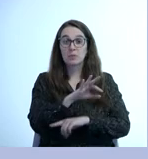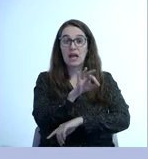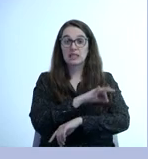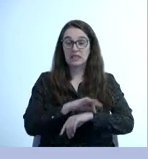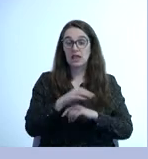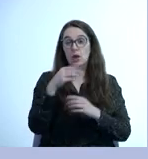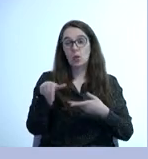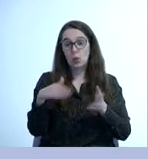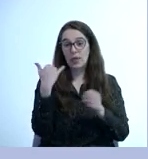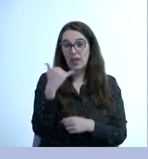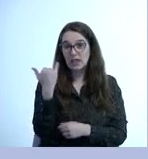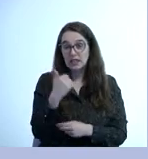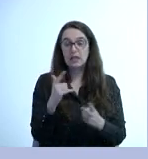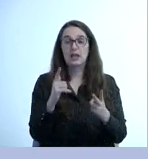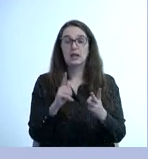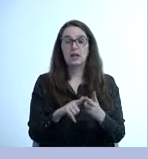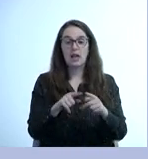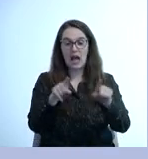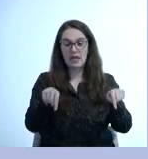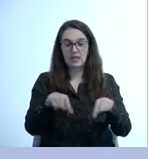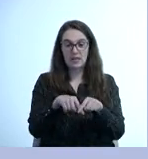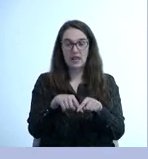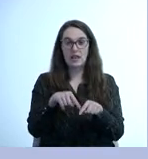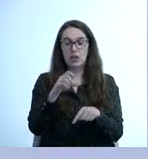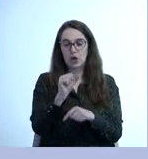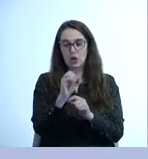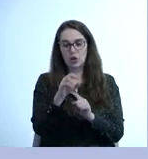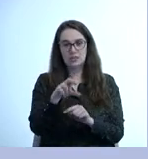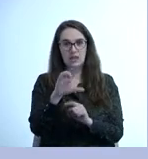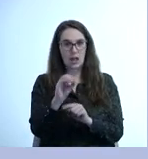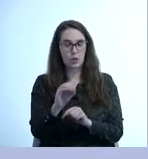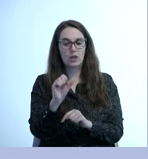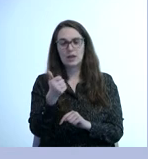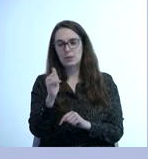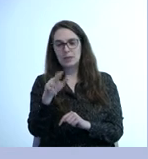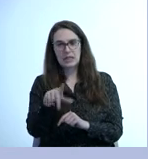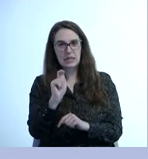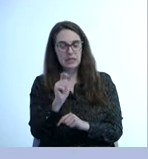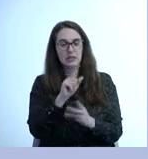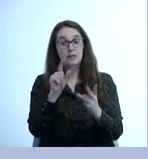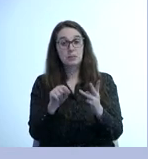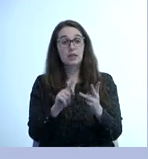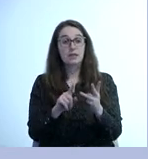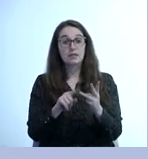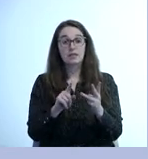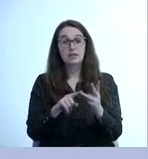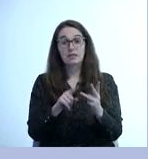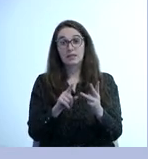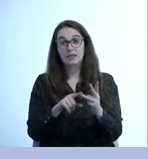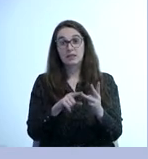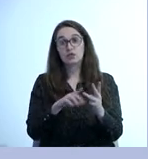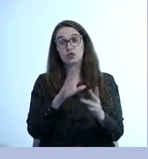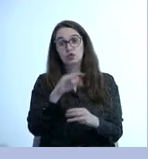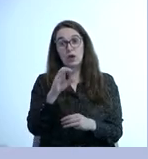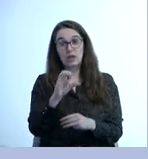da Alegria, também do ateliê do próprio Gonçalo Birne, mas também num determinado momento, de facto, o ateliê do João Luís